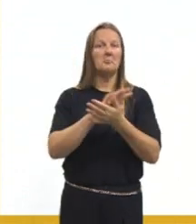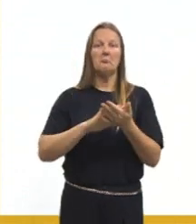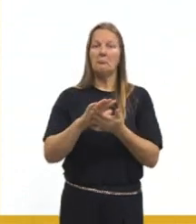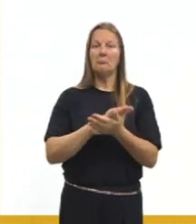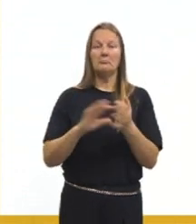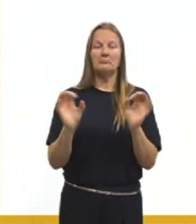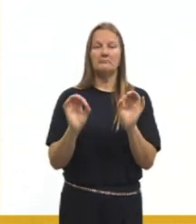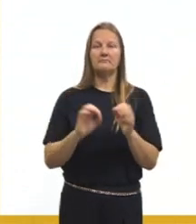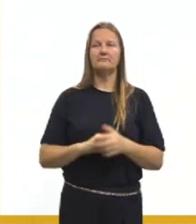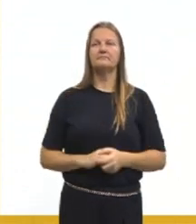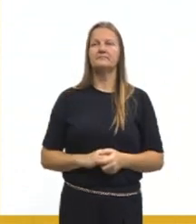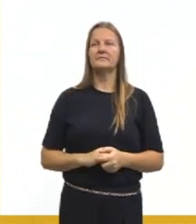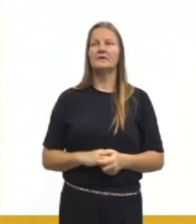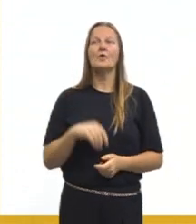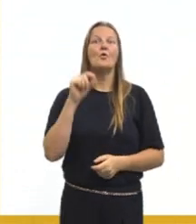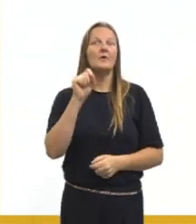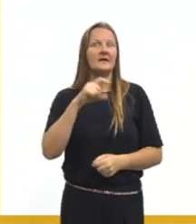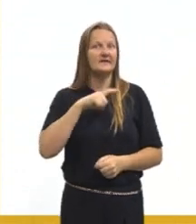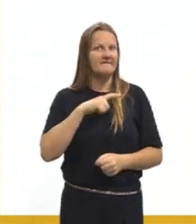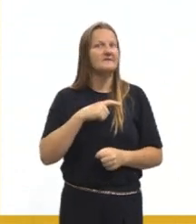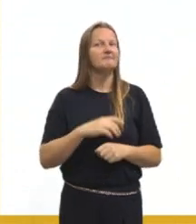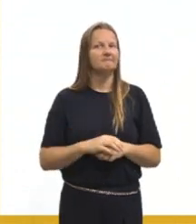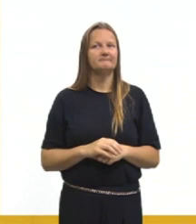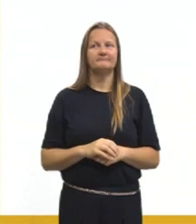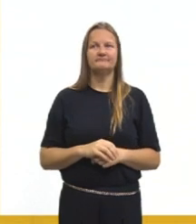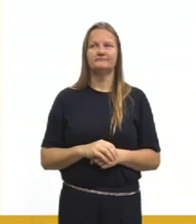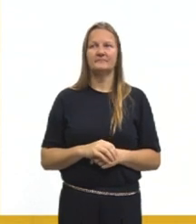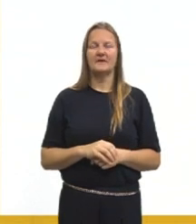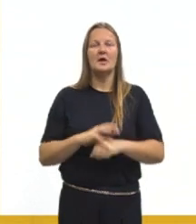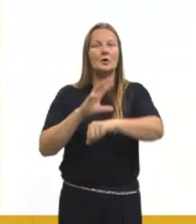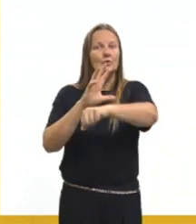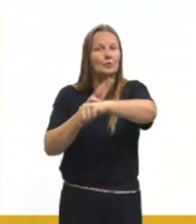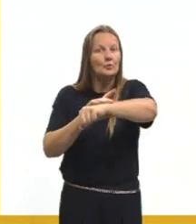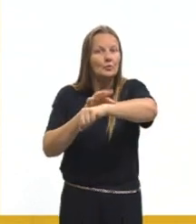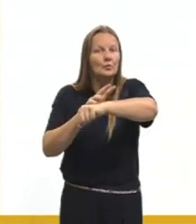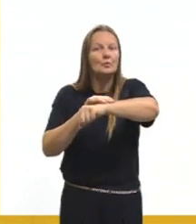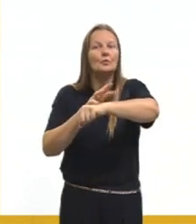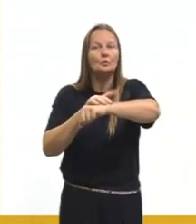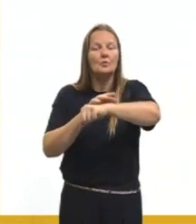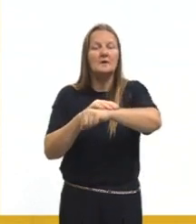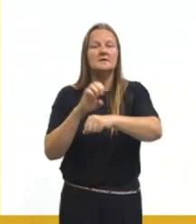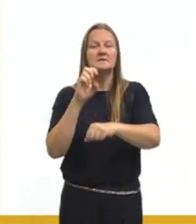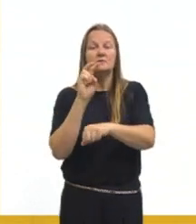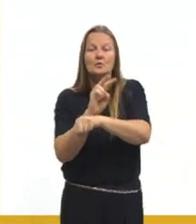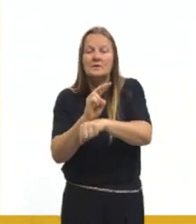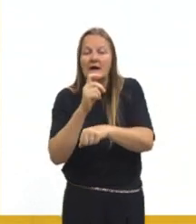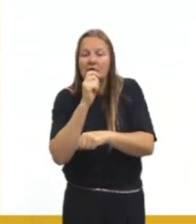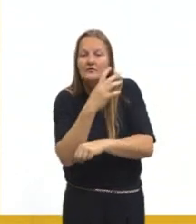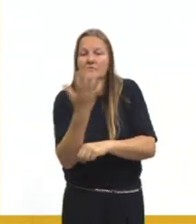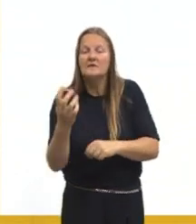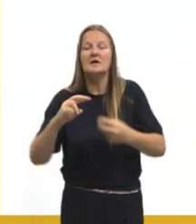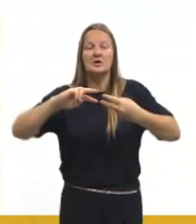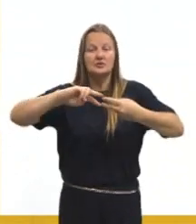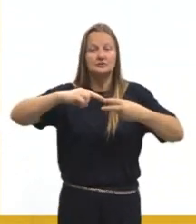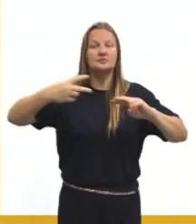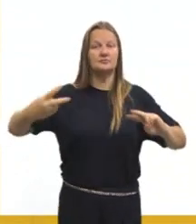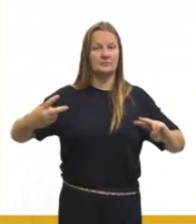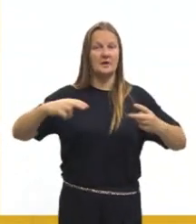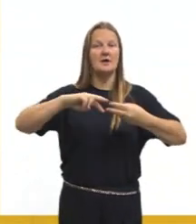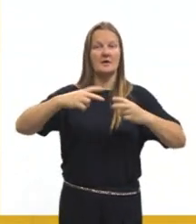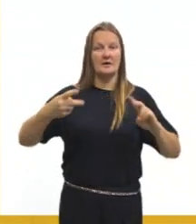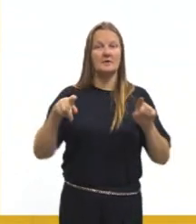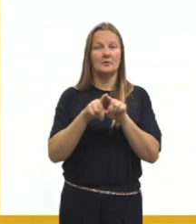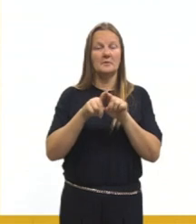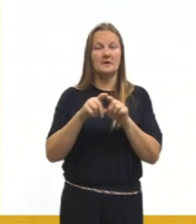consistente que que caiu então caiu então doenças Ecologia genética né abordando